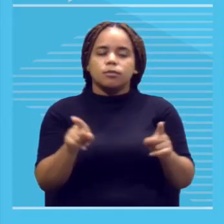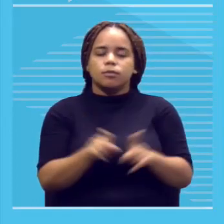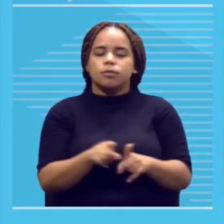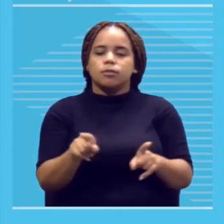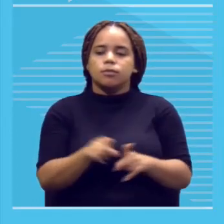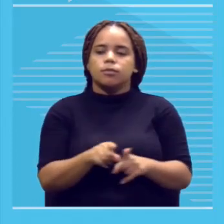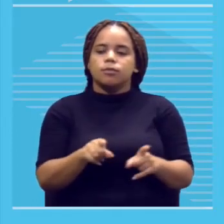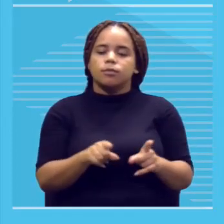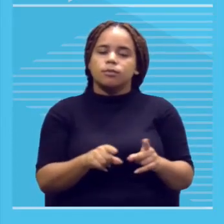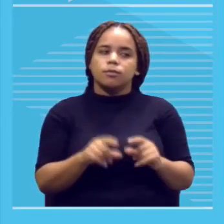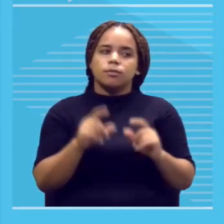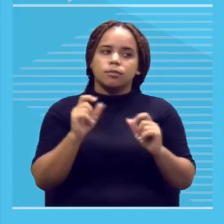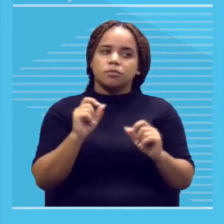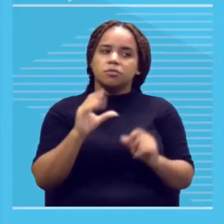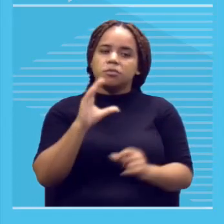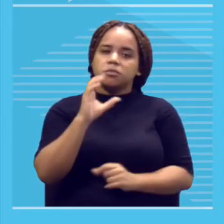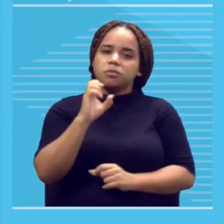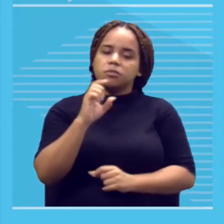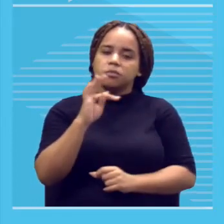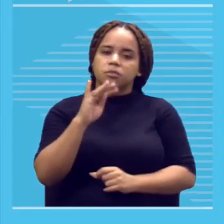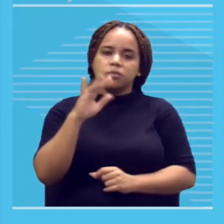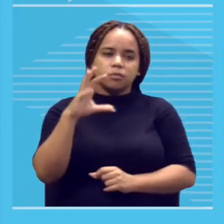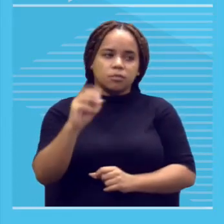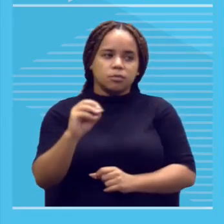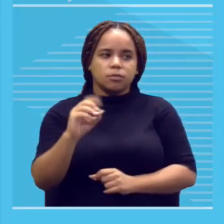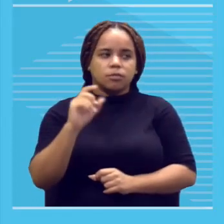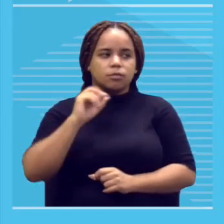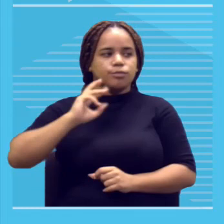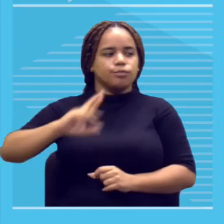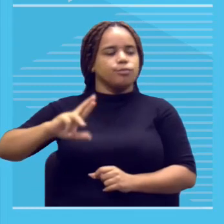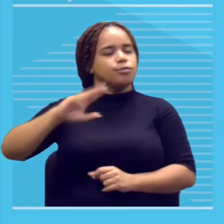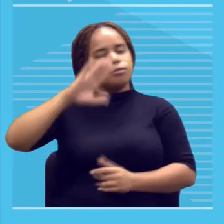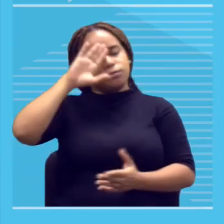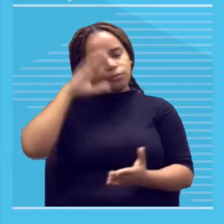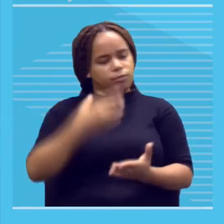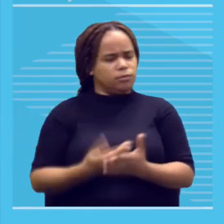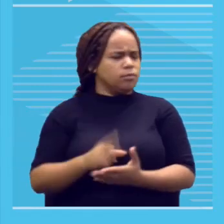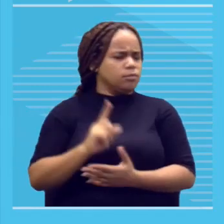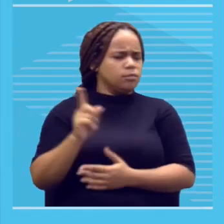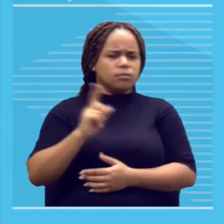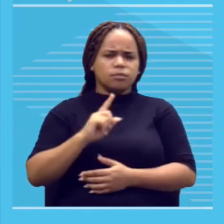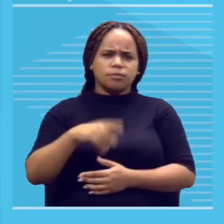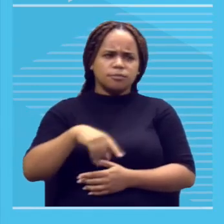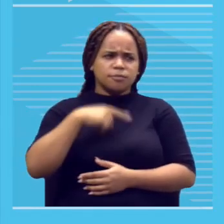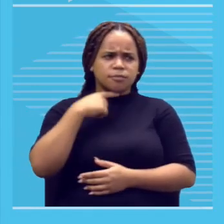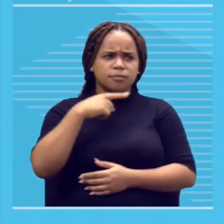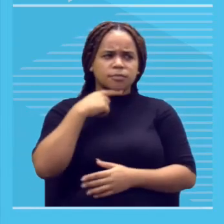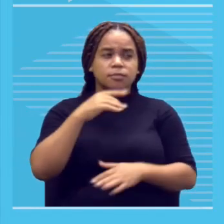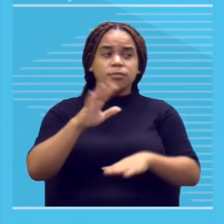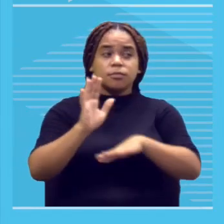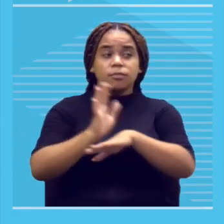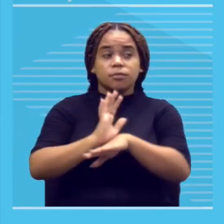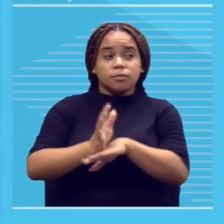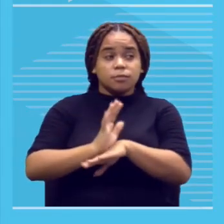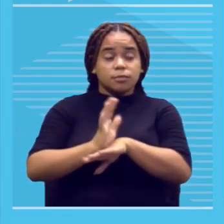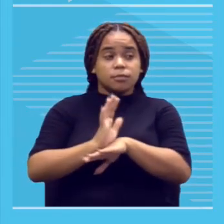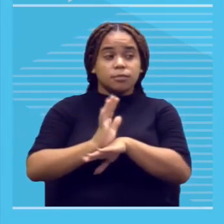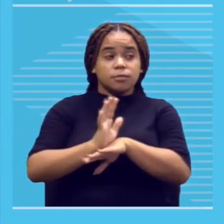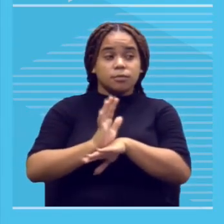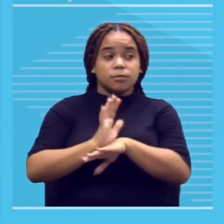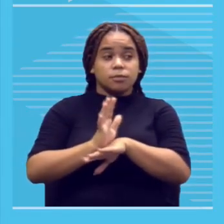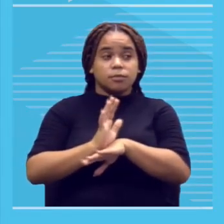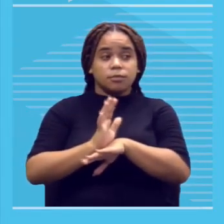forma cética o que isso quer dizer ele não acreditava no fenômeno e o filme é muito interessante que o filme